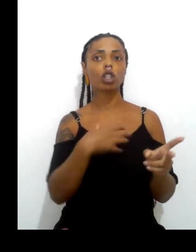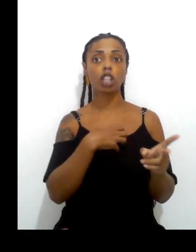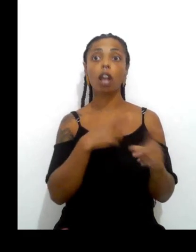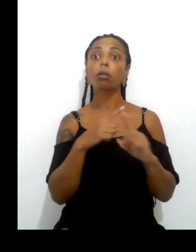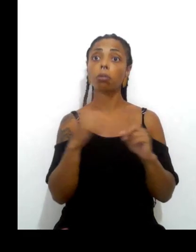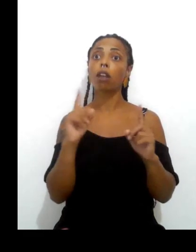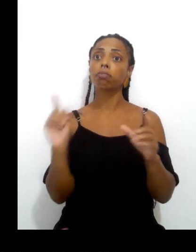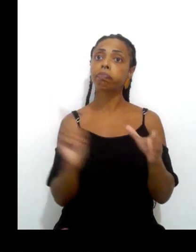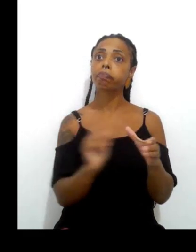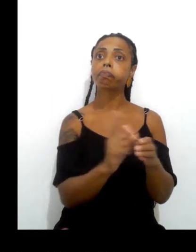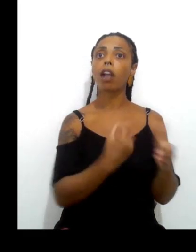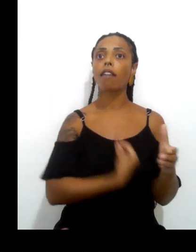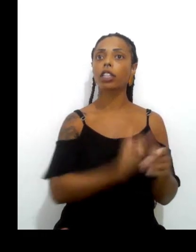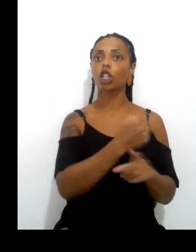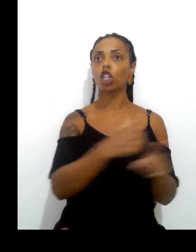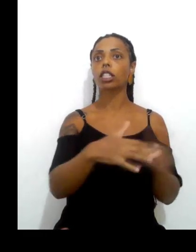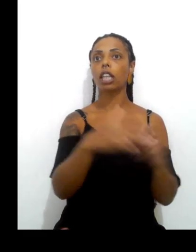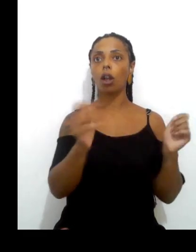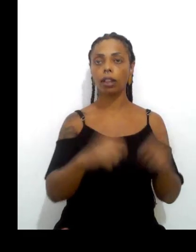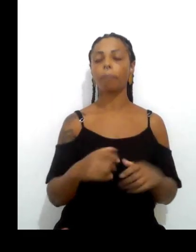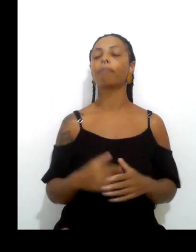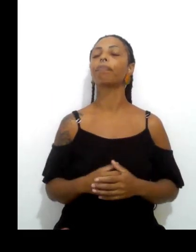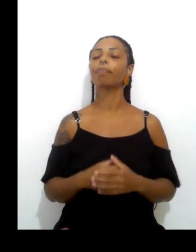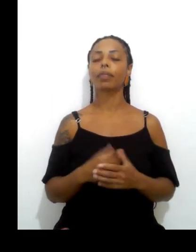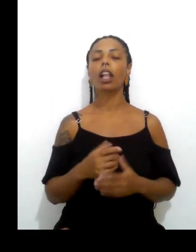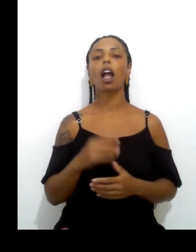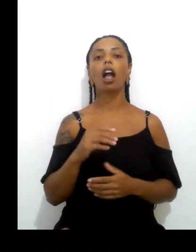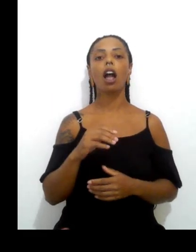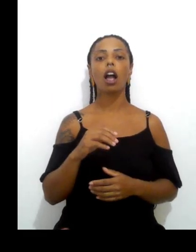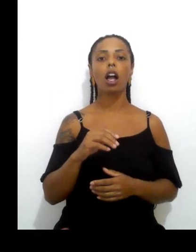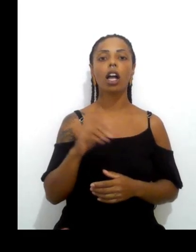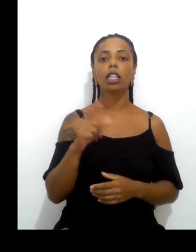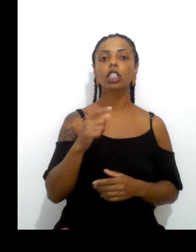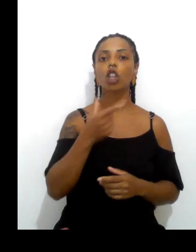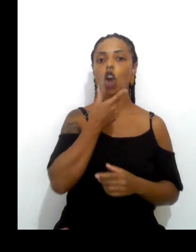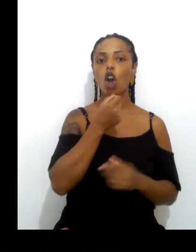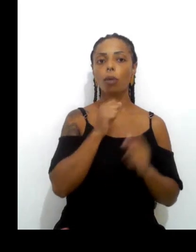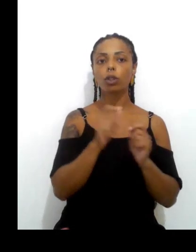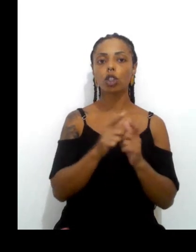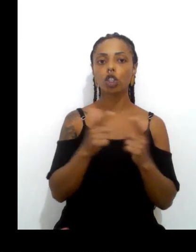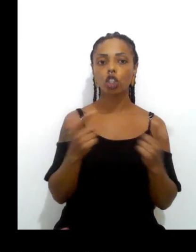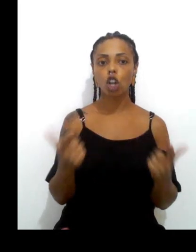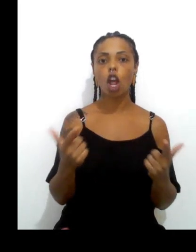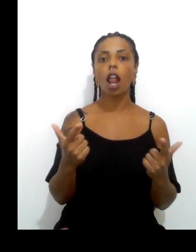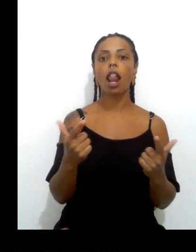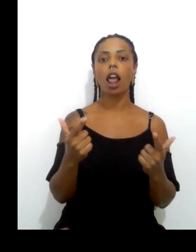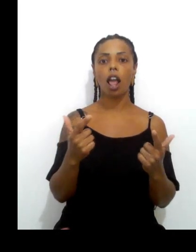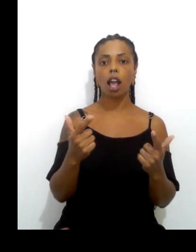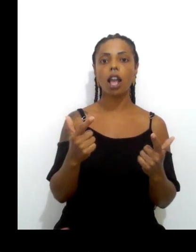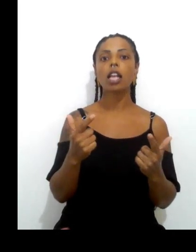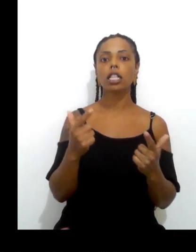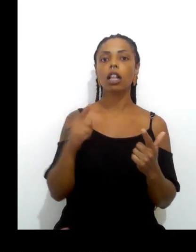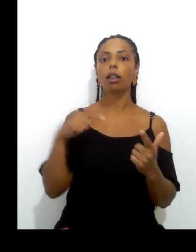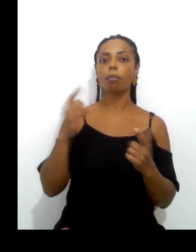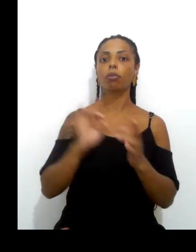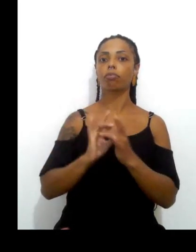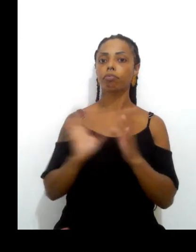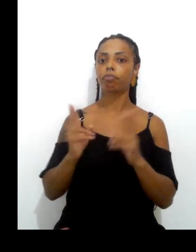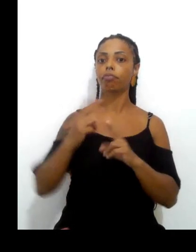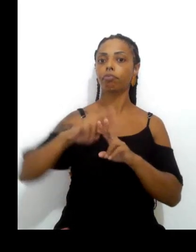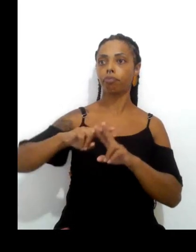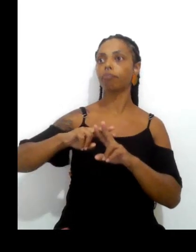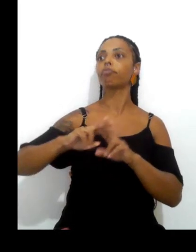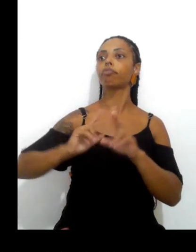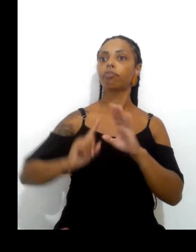após sair da prisão o jornalista que foi um dos três homens condenados no julgamentos de montagu deu